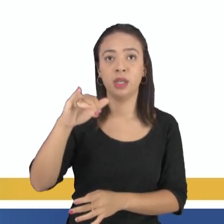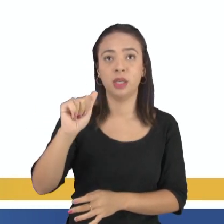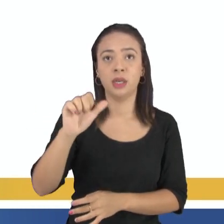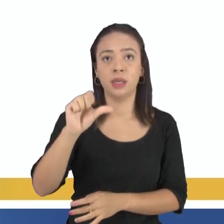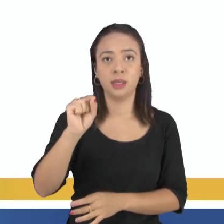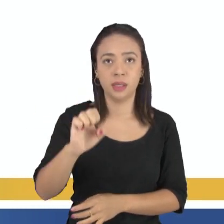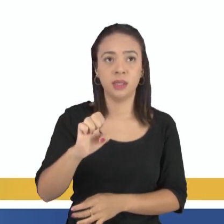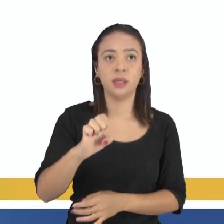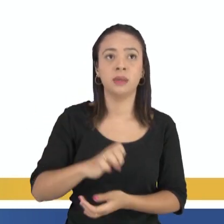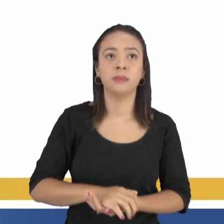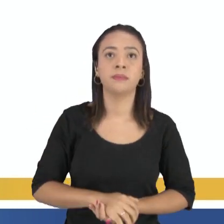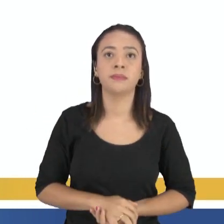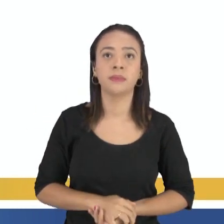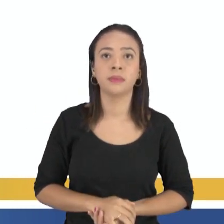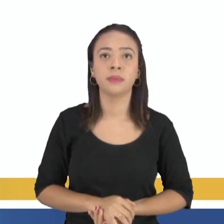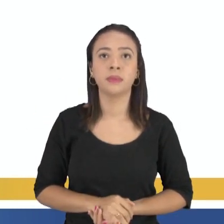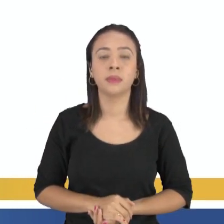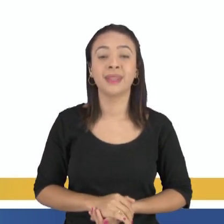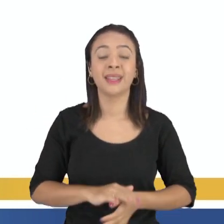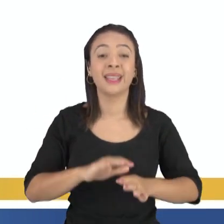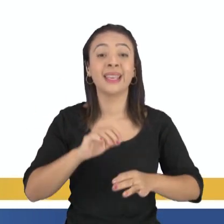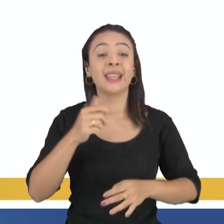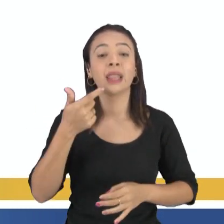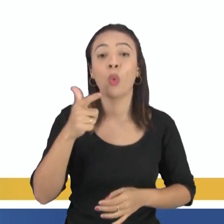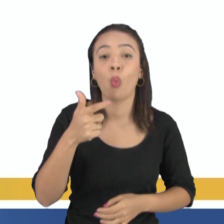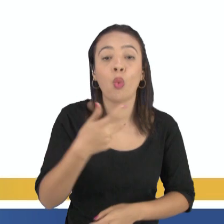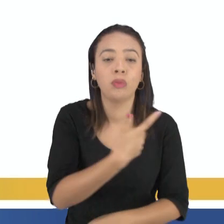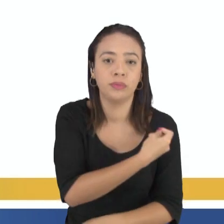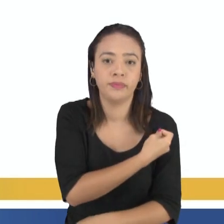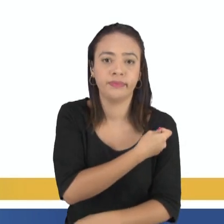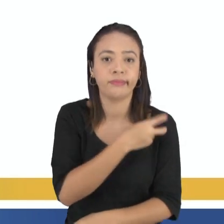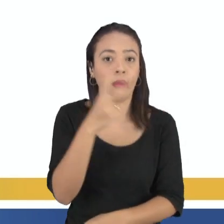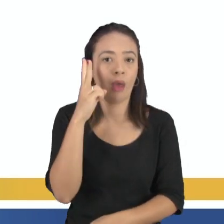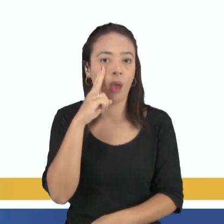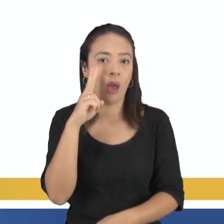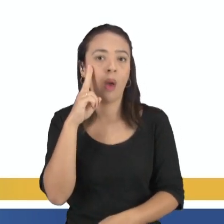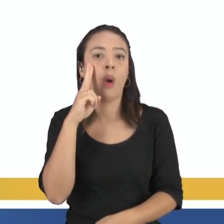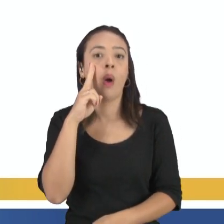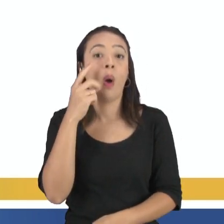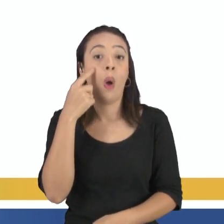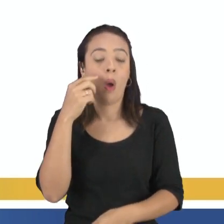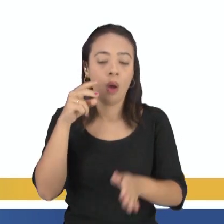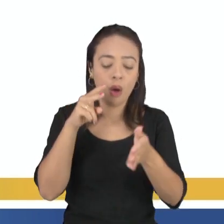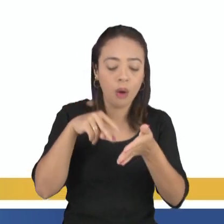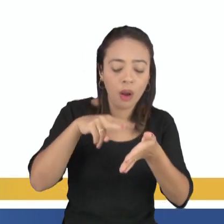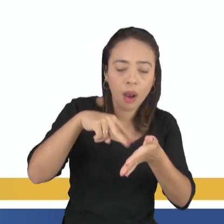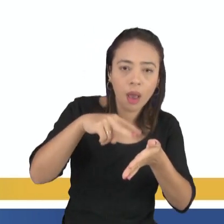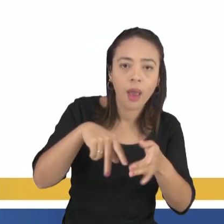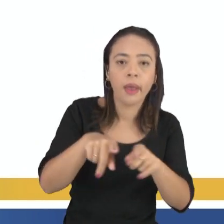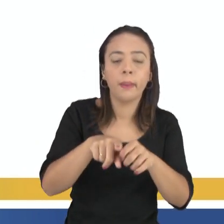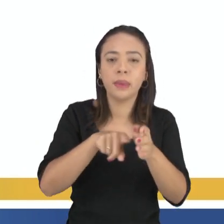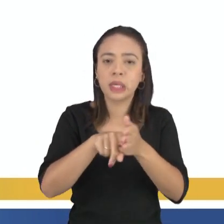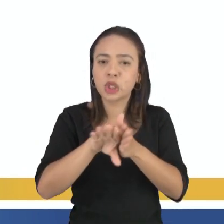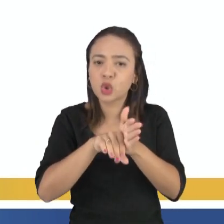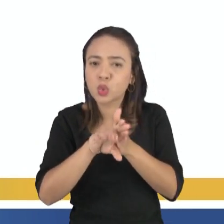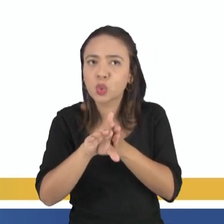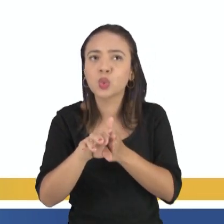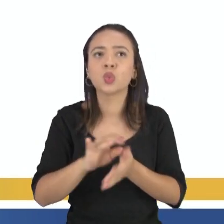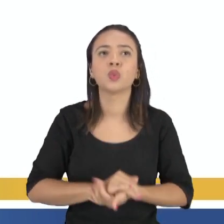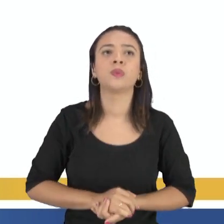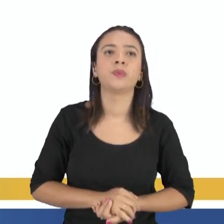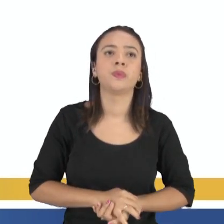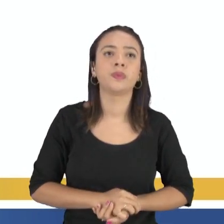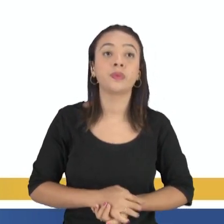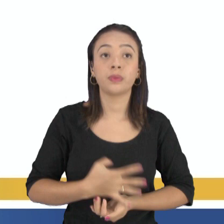aí, pessoal? Dá uma olhadinha aí no Google, pega aí o seu livro, o seu caderno, pede ajuda para os universitários e vamos para a